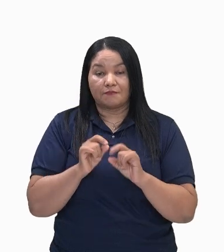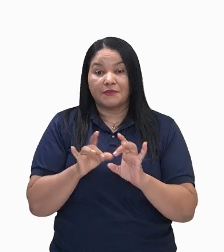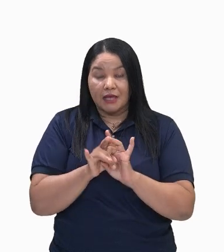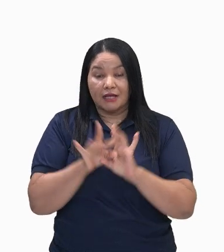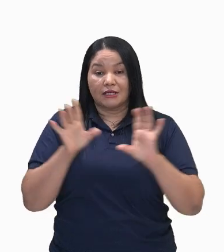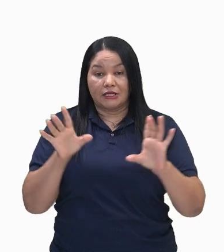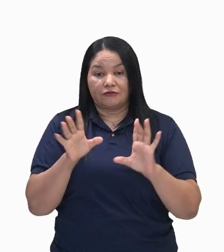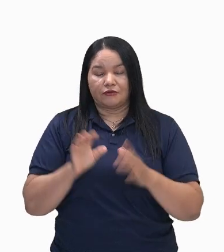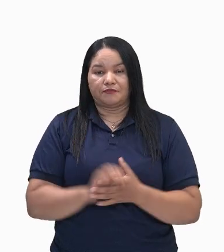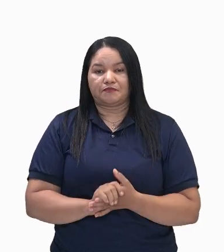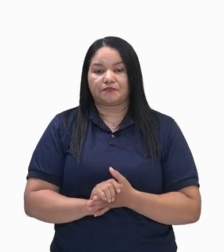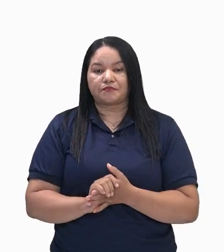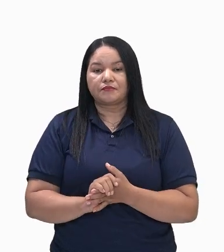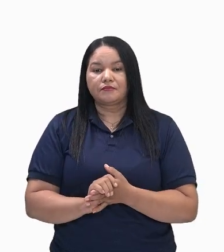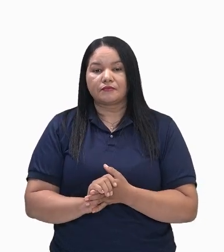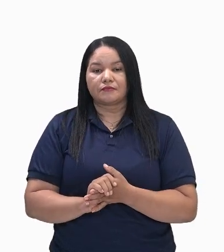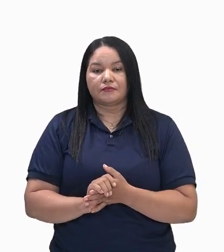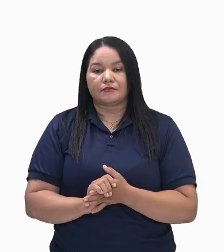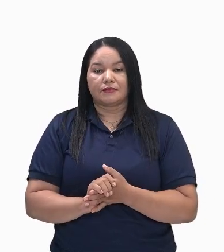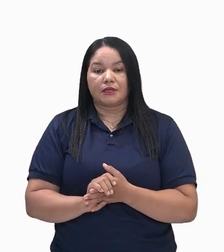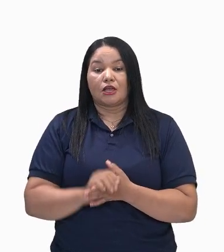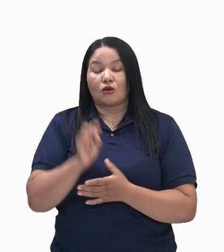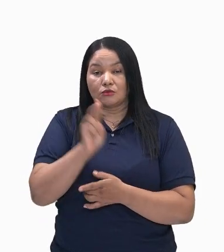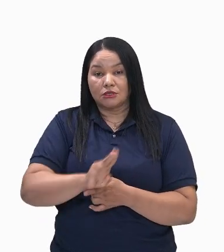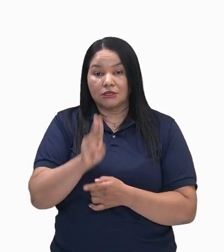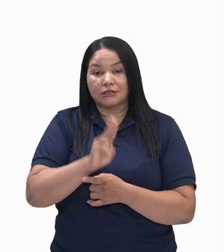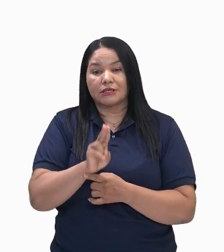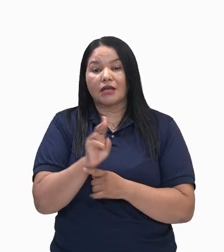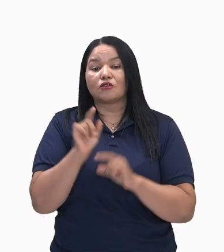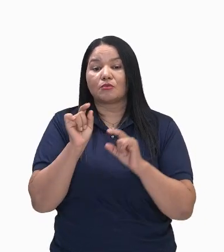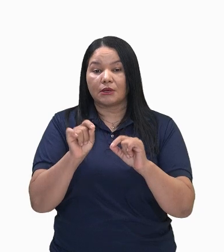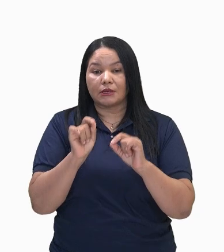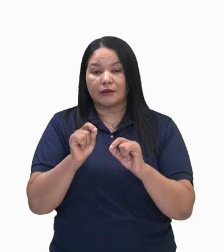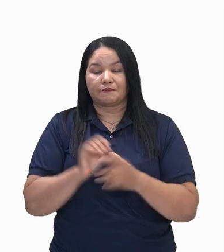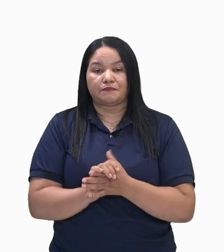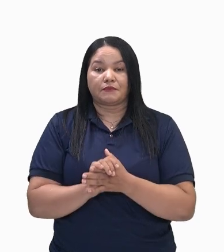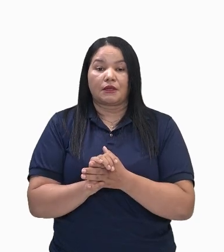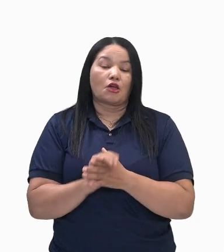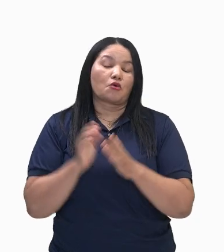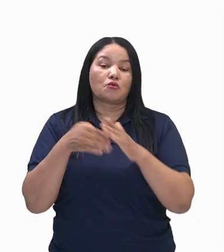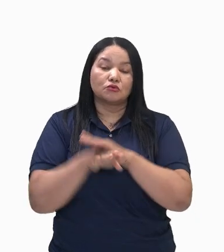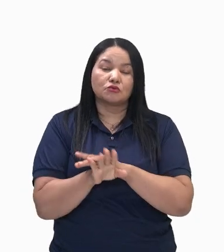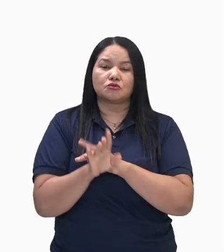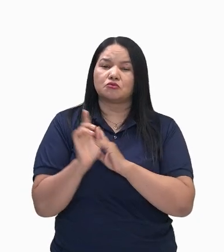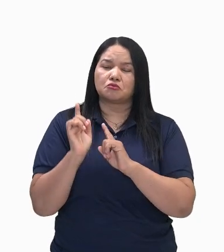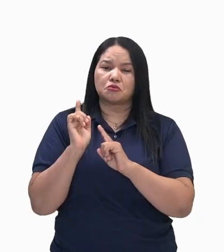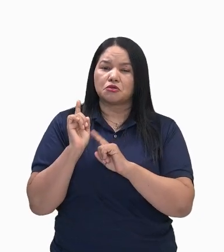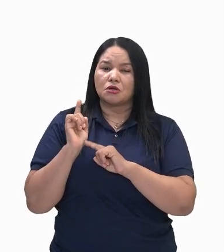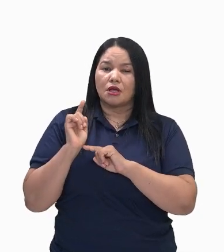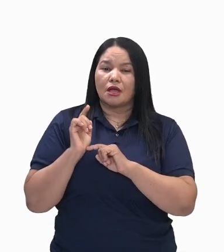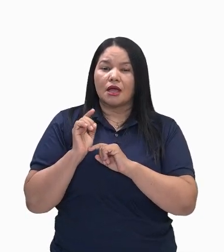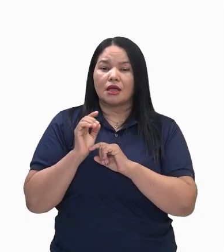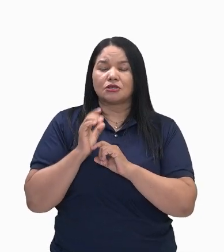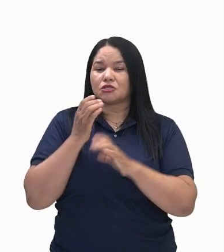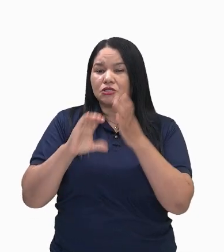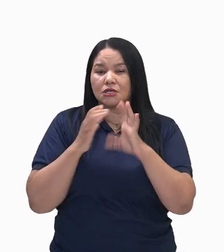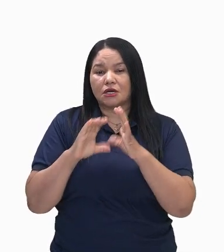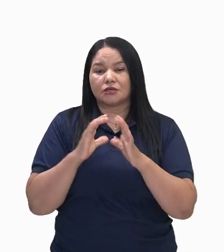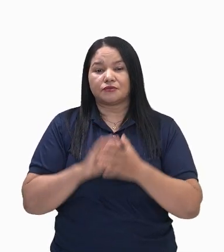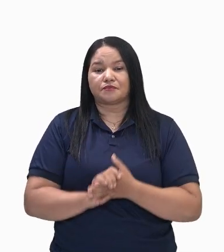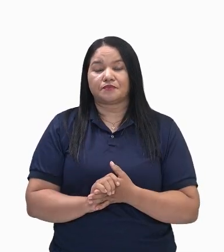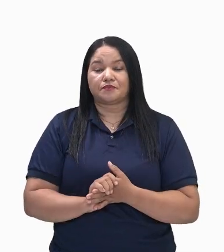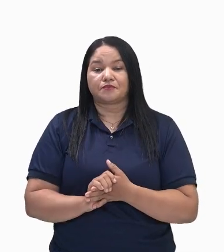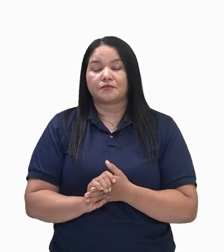não medido, utilizado ali para rituais na liturgia. Então, a Igreja Católica vai